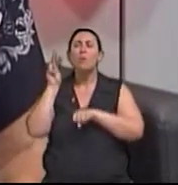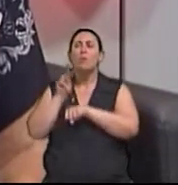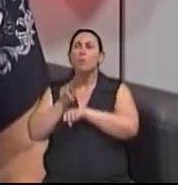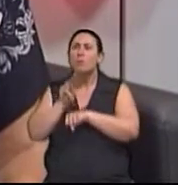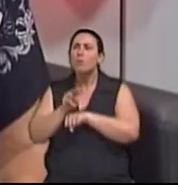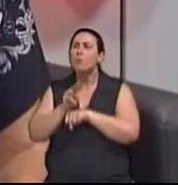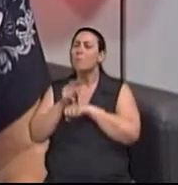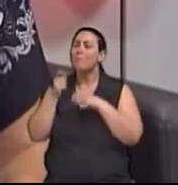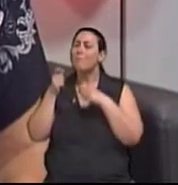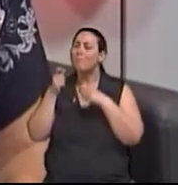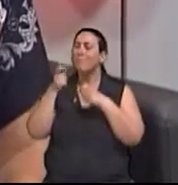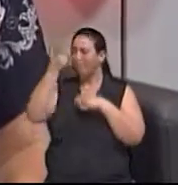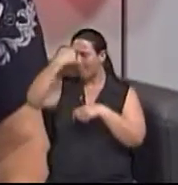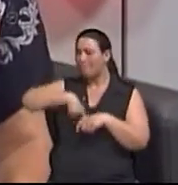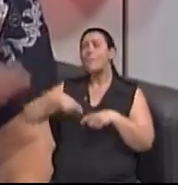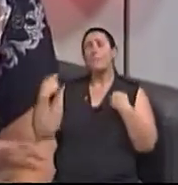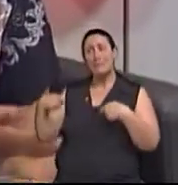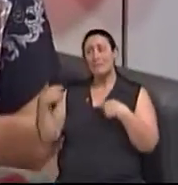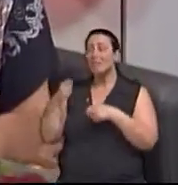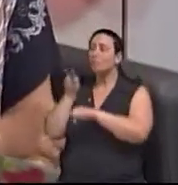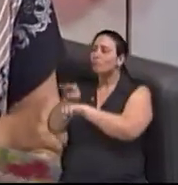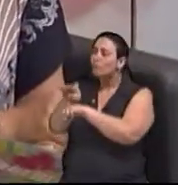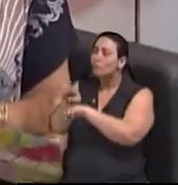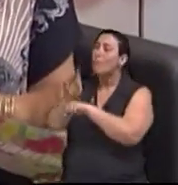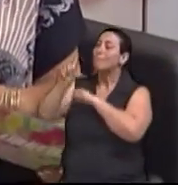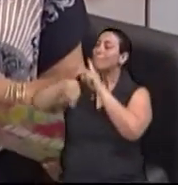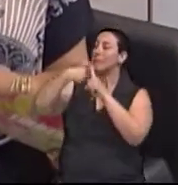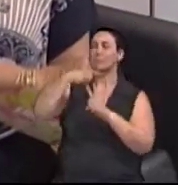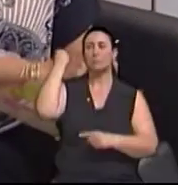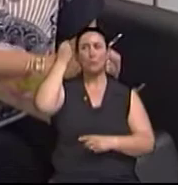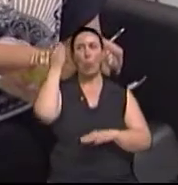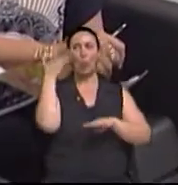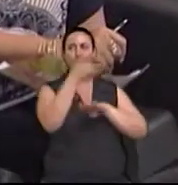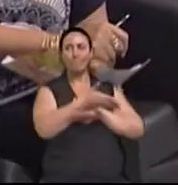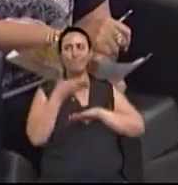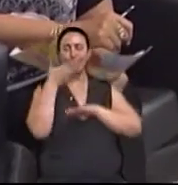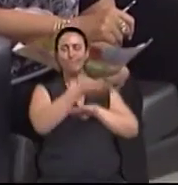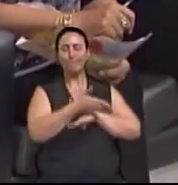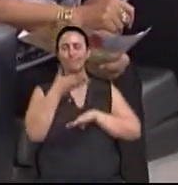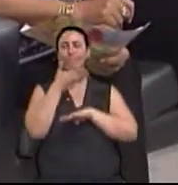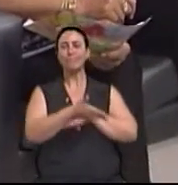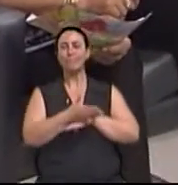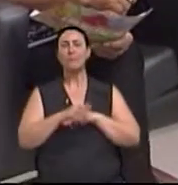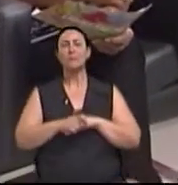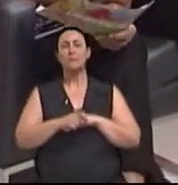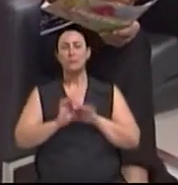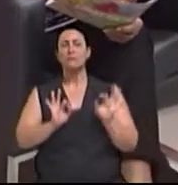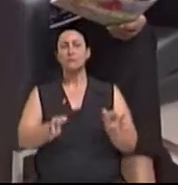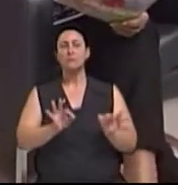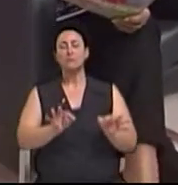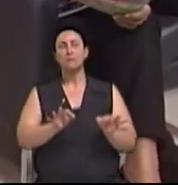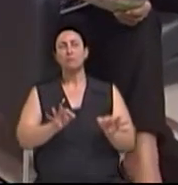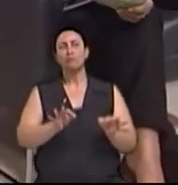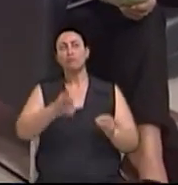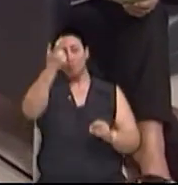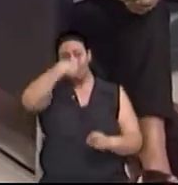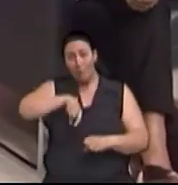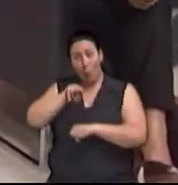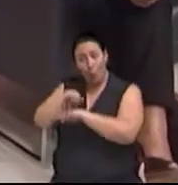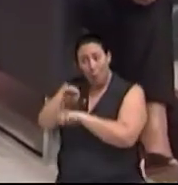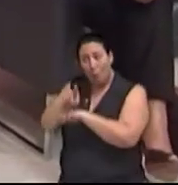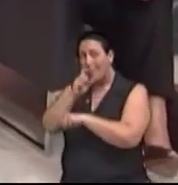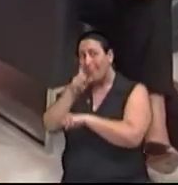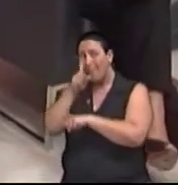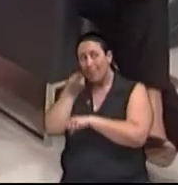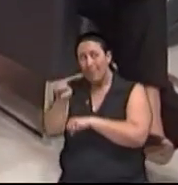um acompanhamento psicológico senão ele não tem forças Doutora não é muito difícil nós realmente em geral